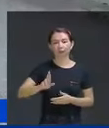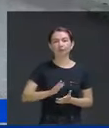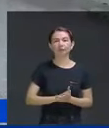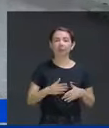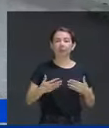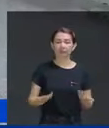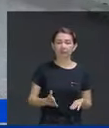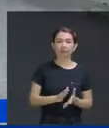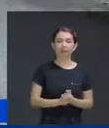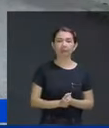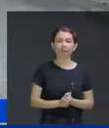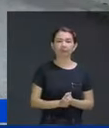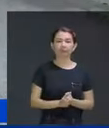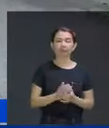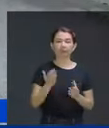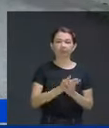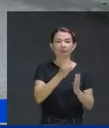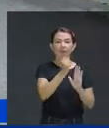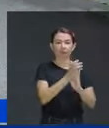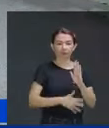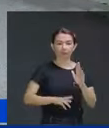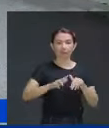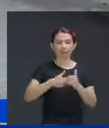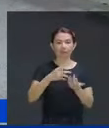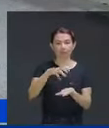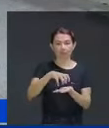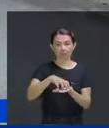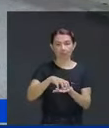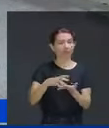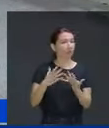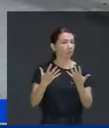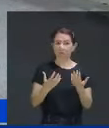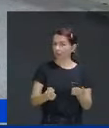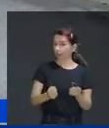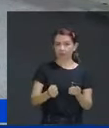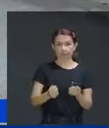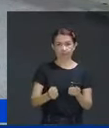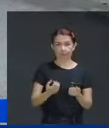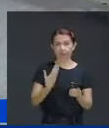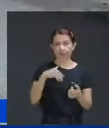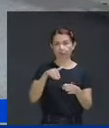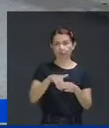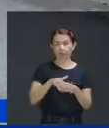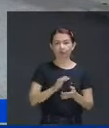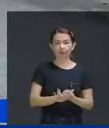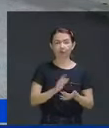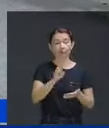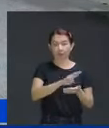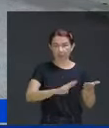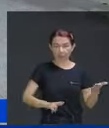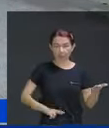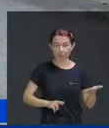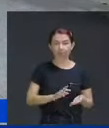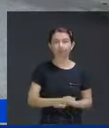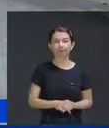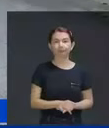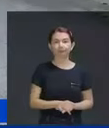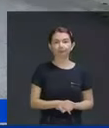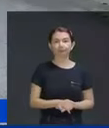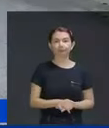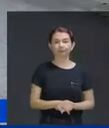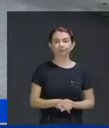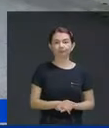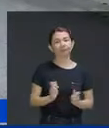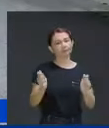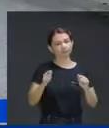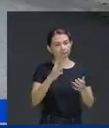conhecimento dos presentes embargos de declaração e, no mérito, pelo não acolhimento. É o voto. É o relatório, aliás. Vossa